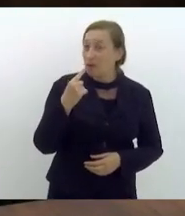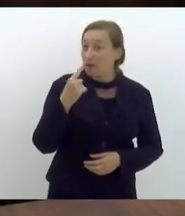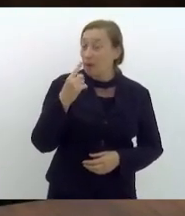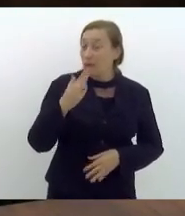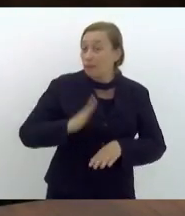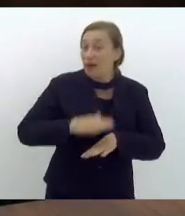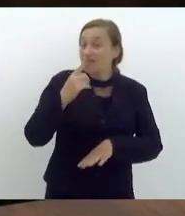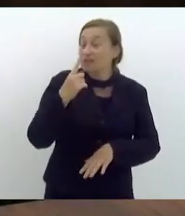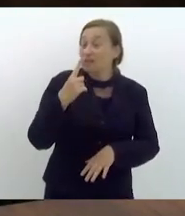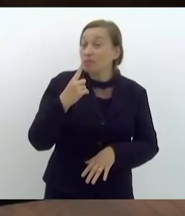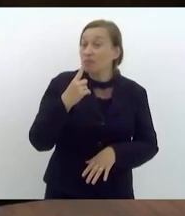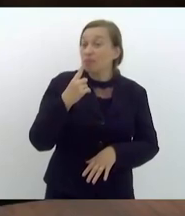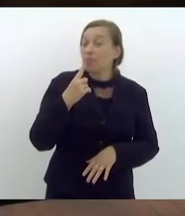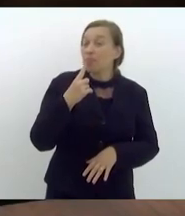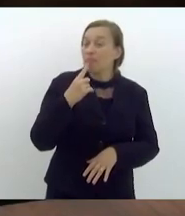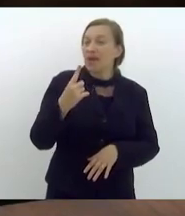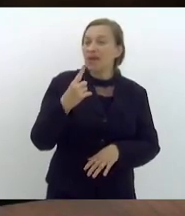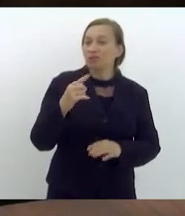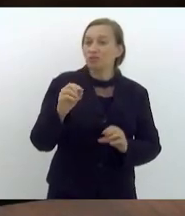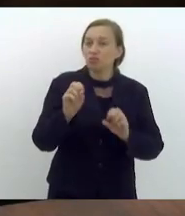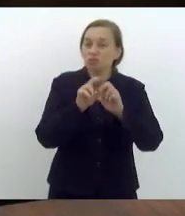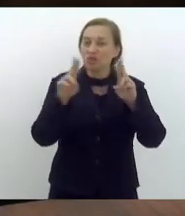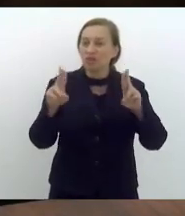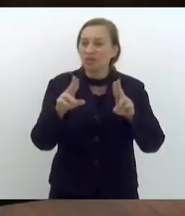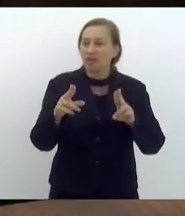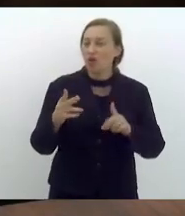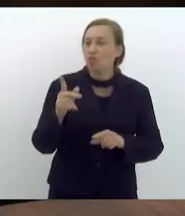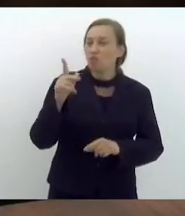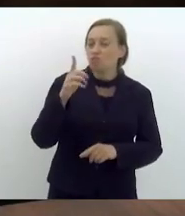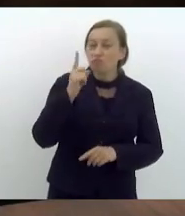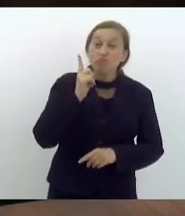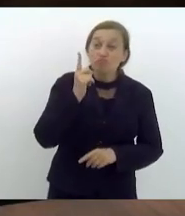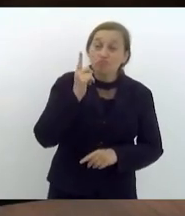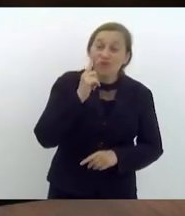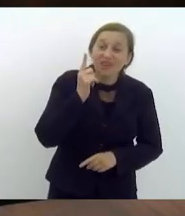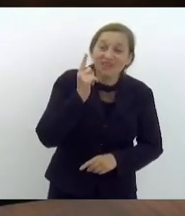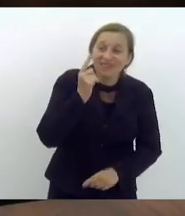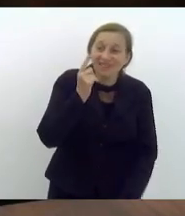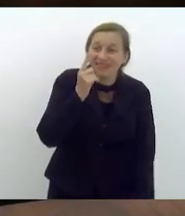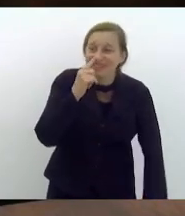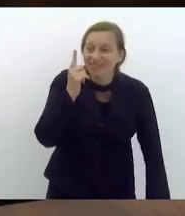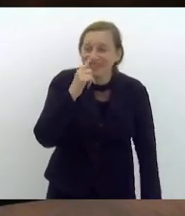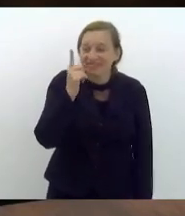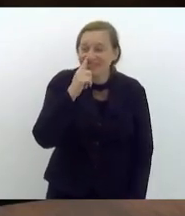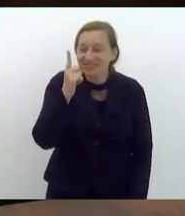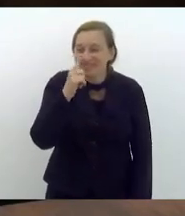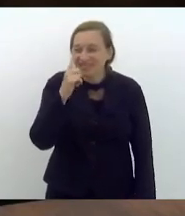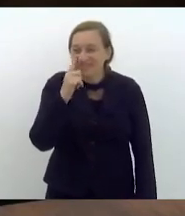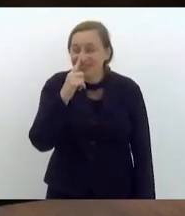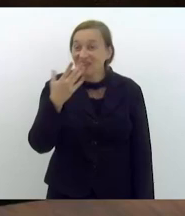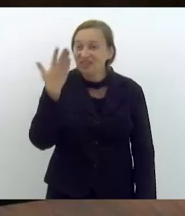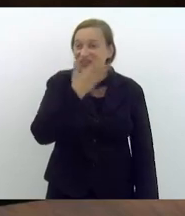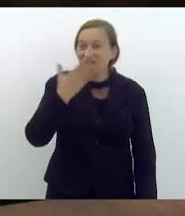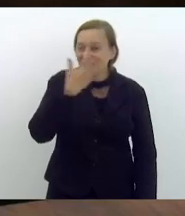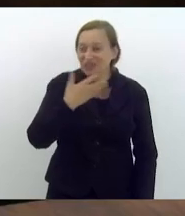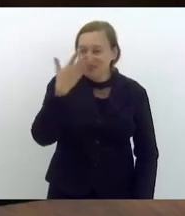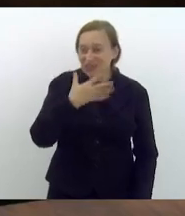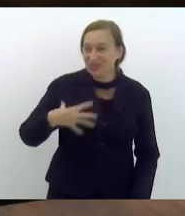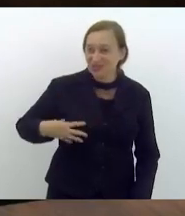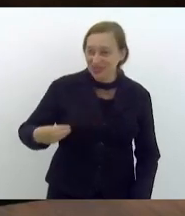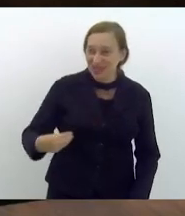do que dá um biscoito maizena para o filho Se apresente fica à vontade mas a normalidade das pessoas